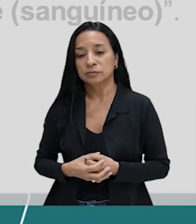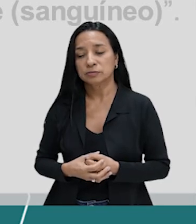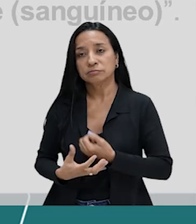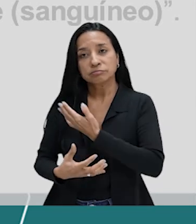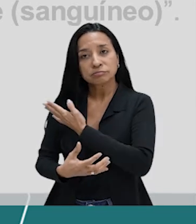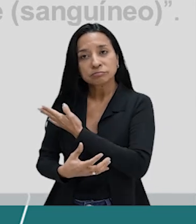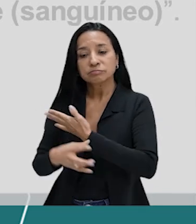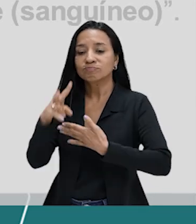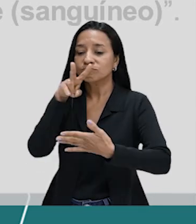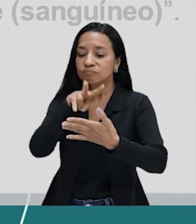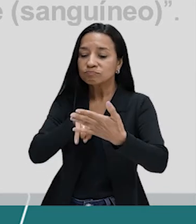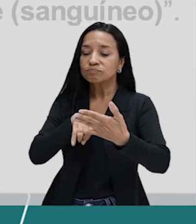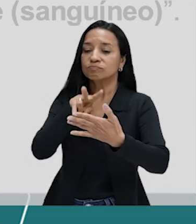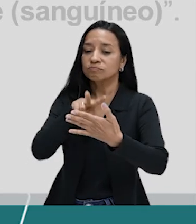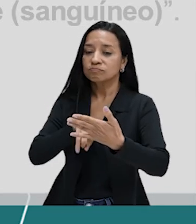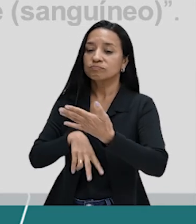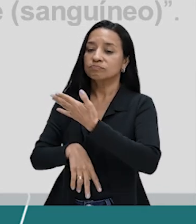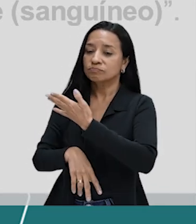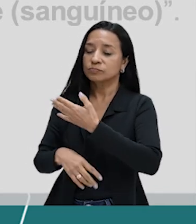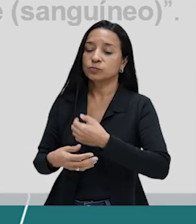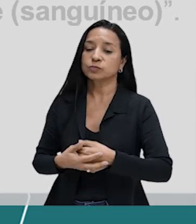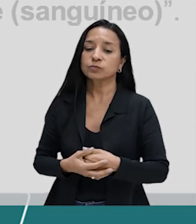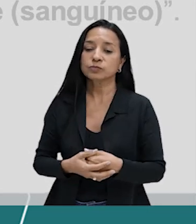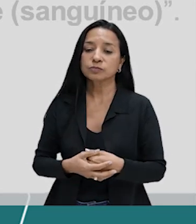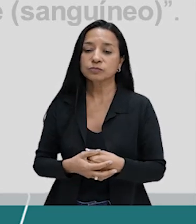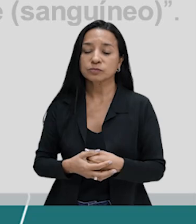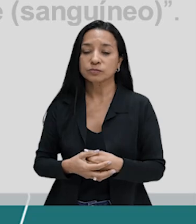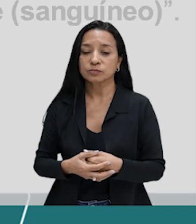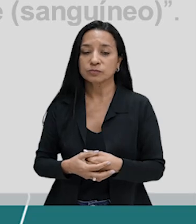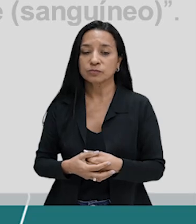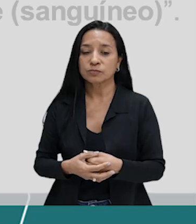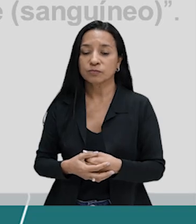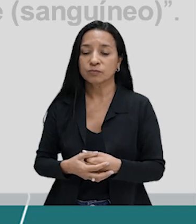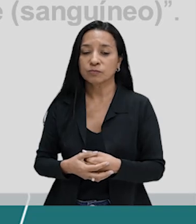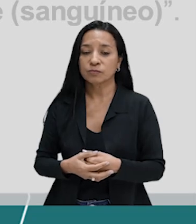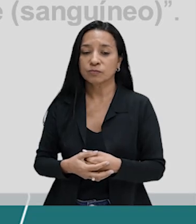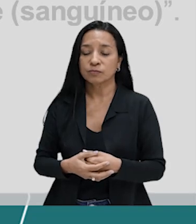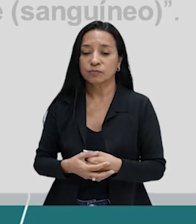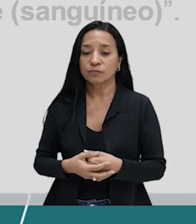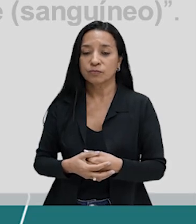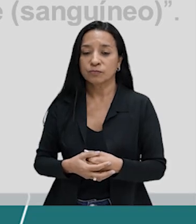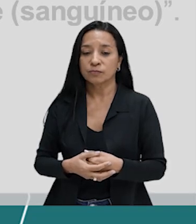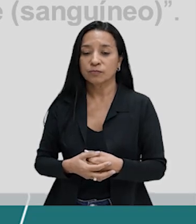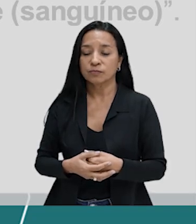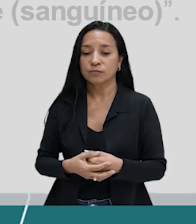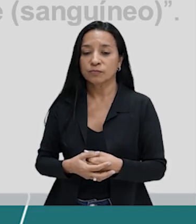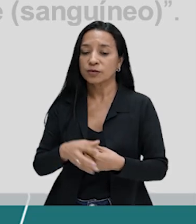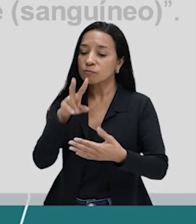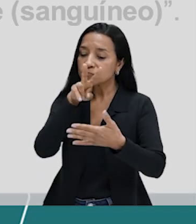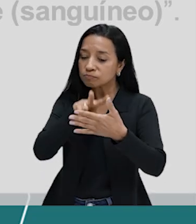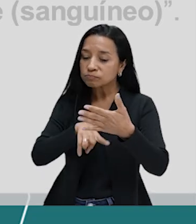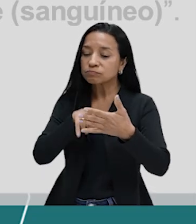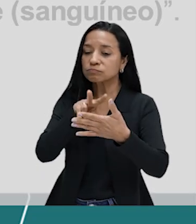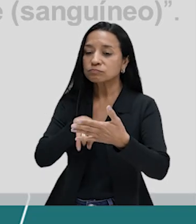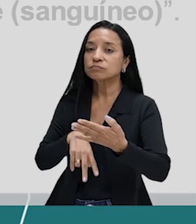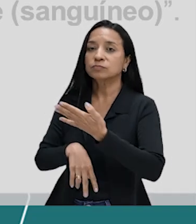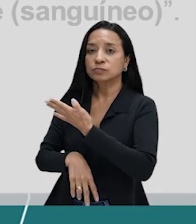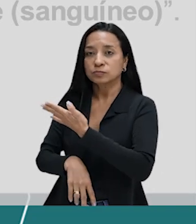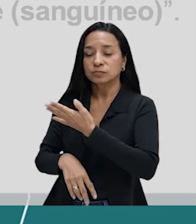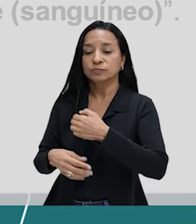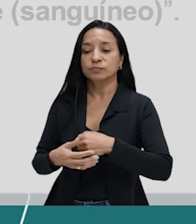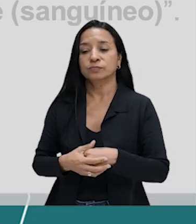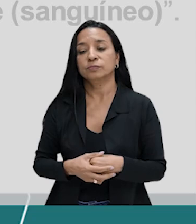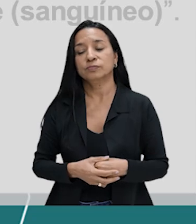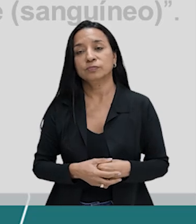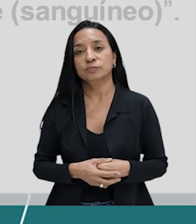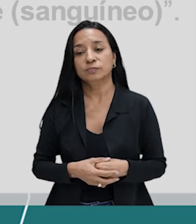um amor sem condições, ou seja, incondicional. Ele não é meu irmão de sangue, mas o amo